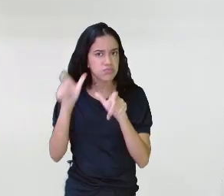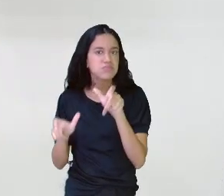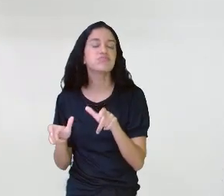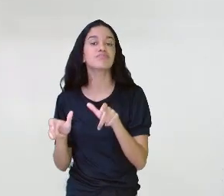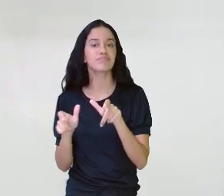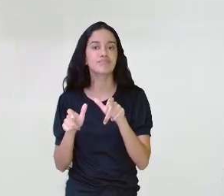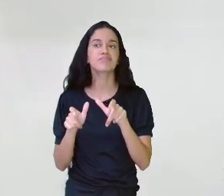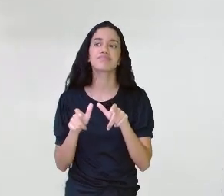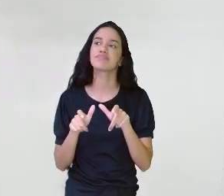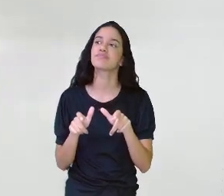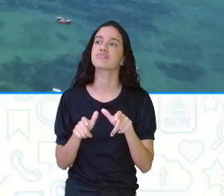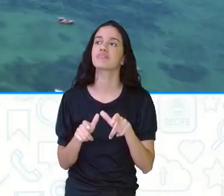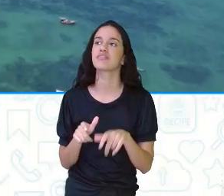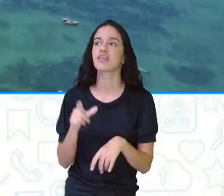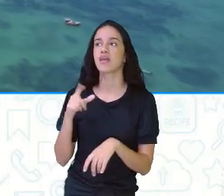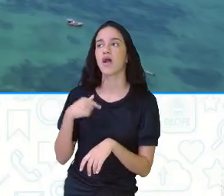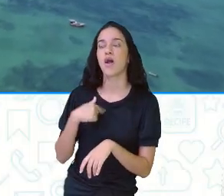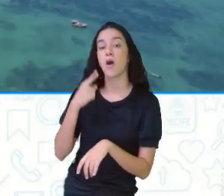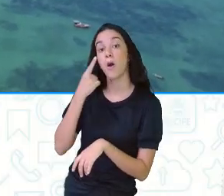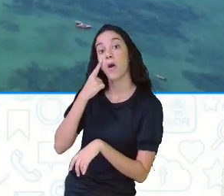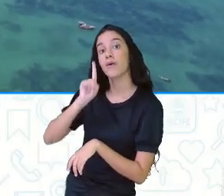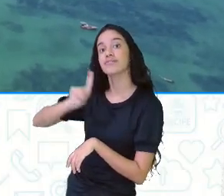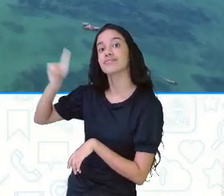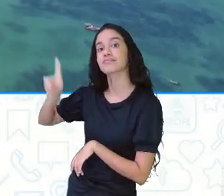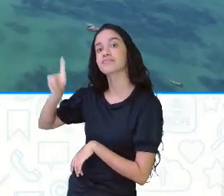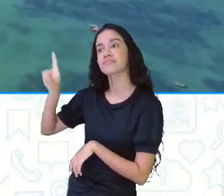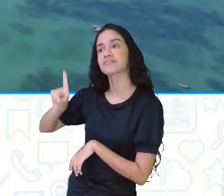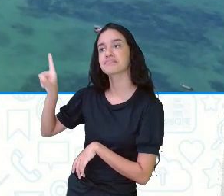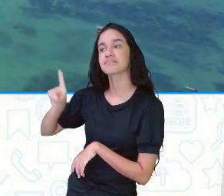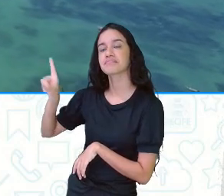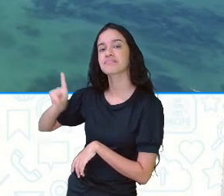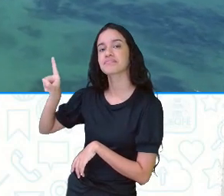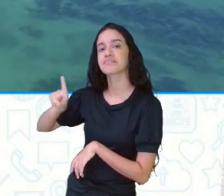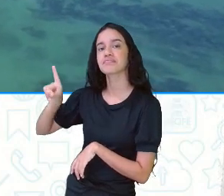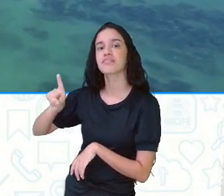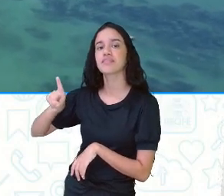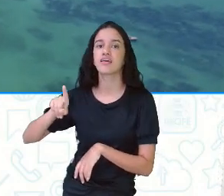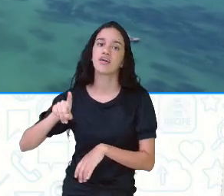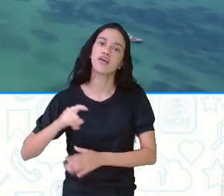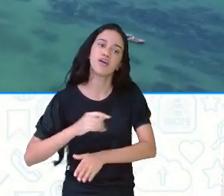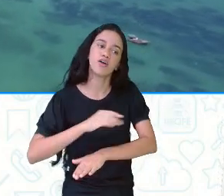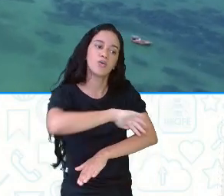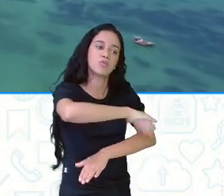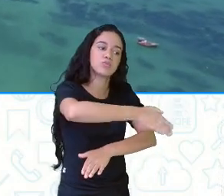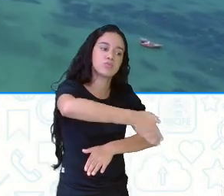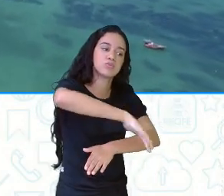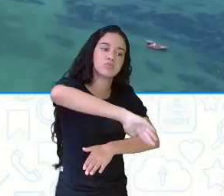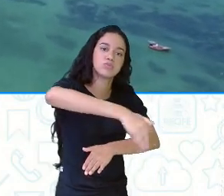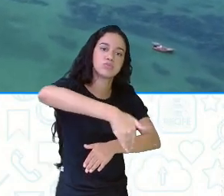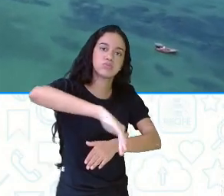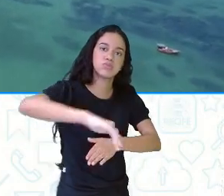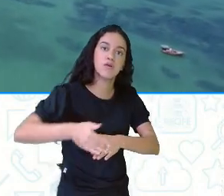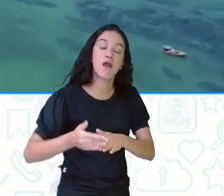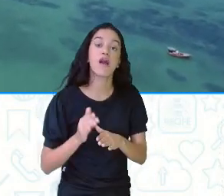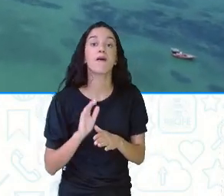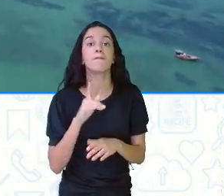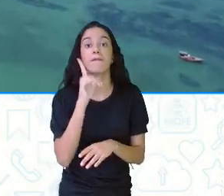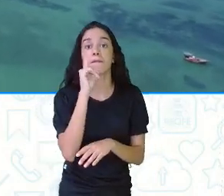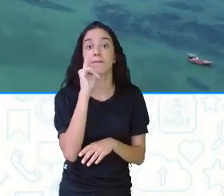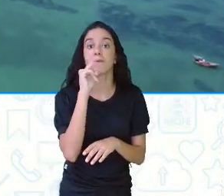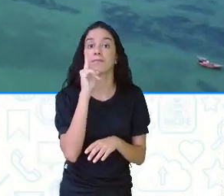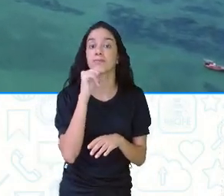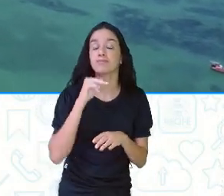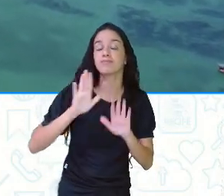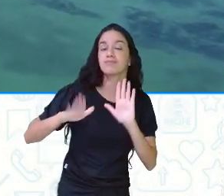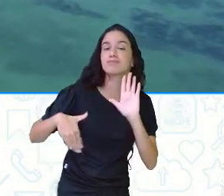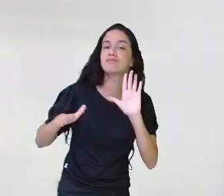Possui a maior costa litorânea do país, né? Uma coisa que a região do norte tem é praia, né, gente? A gente